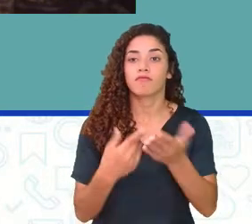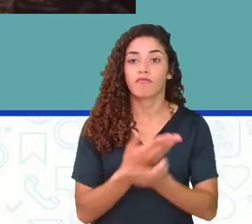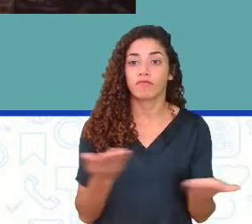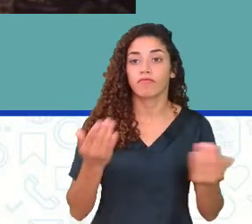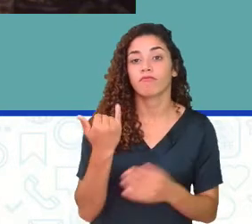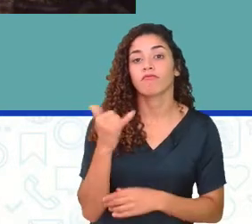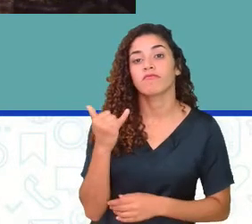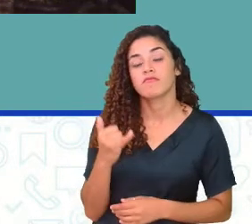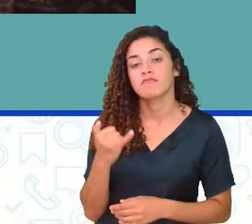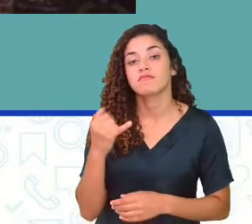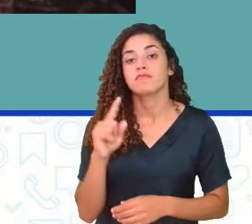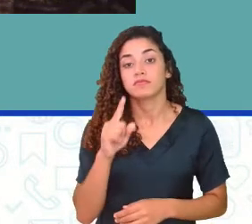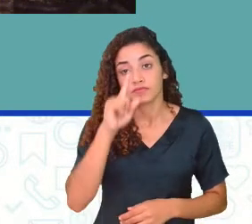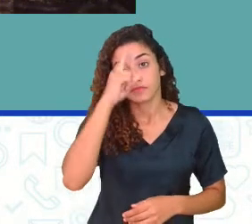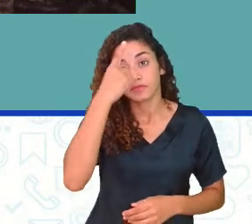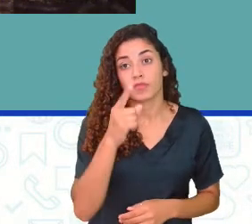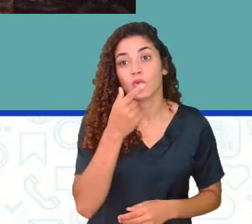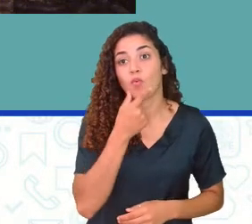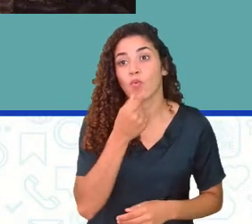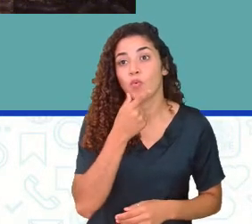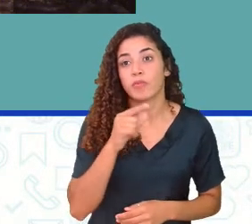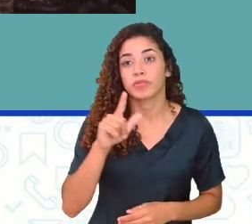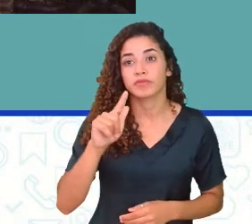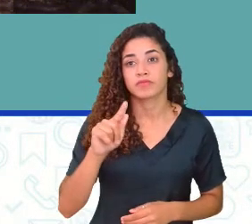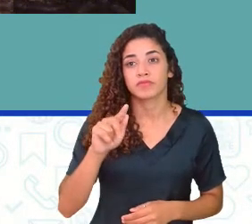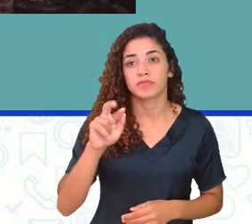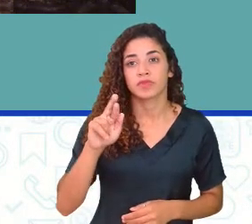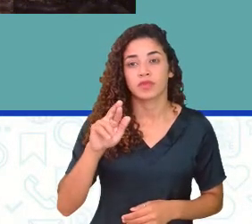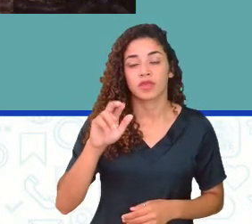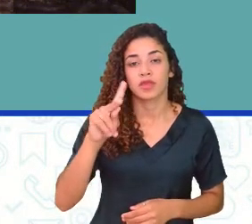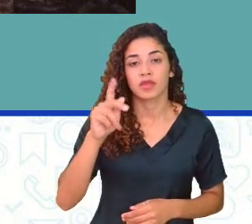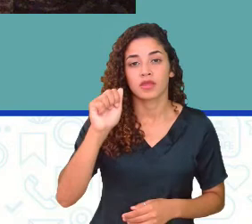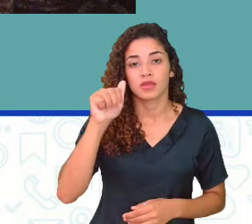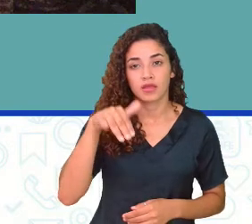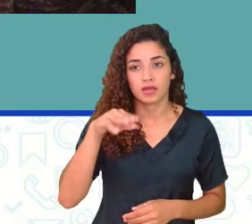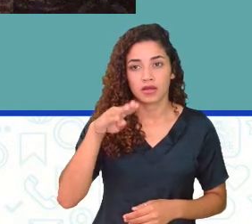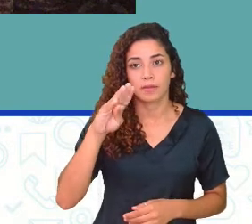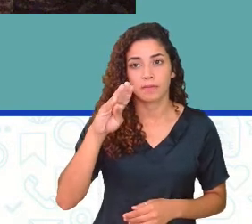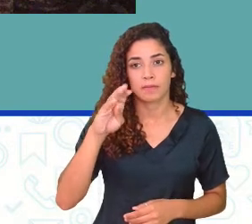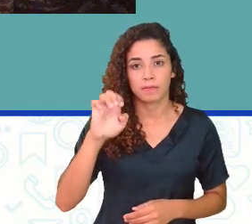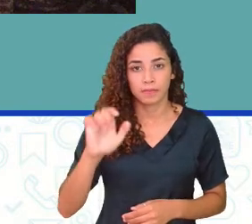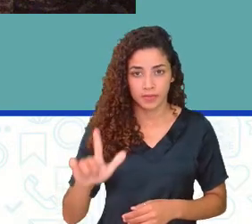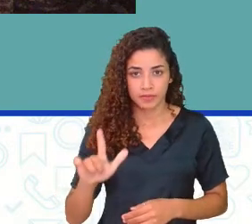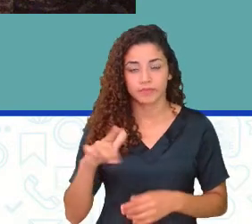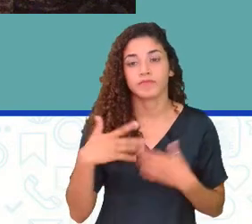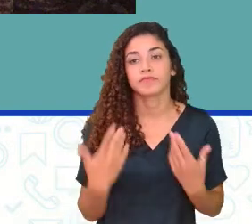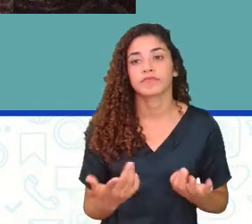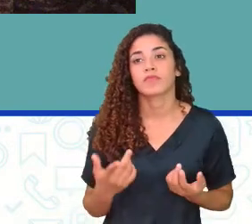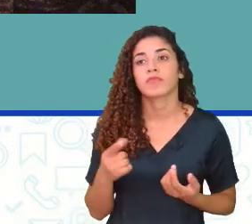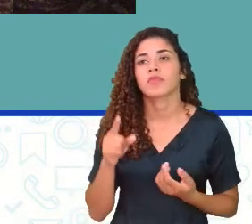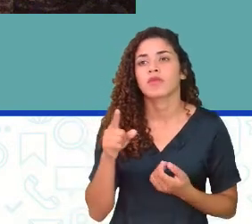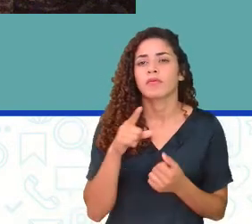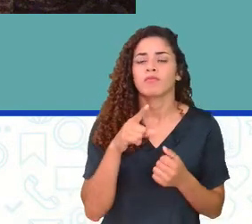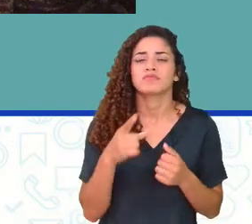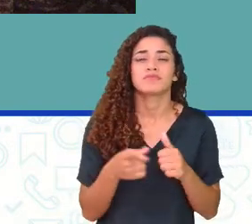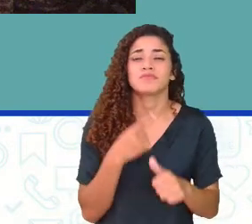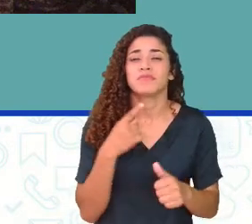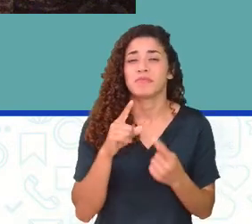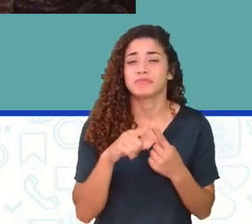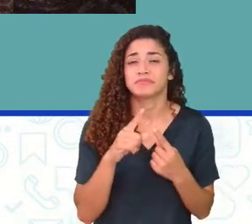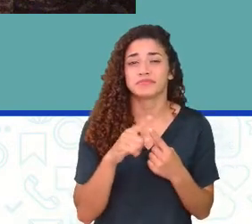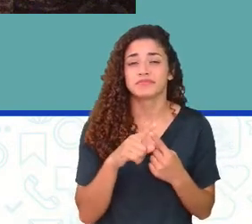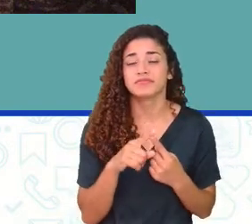Foi inventado por Graham Bell. Hoje nós temos vários tipos. O dele que ele inventou foi aquele primeiro telefone